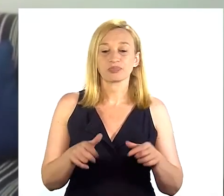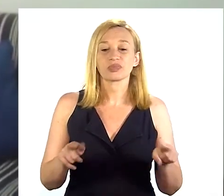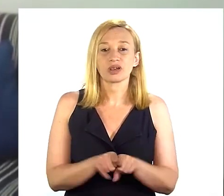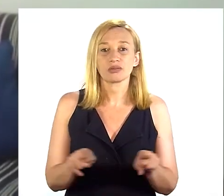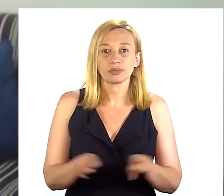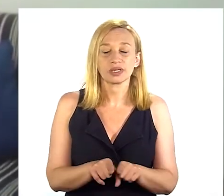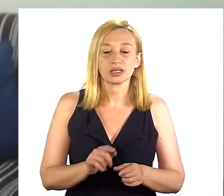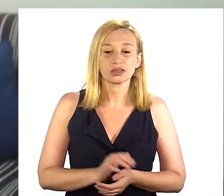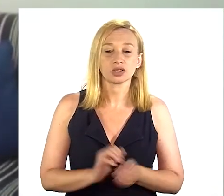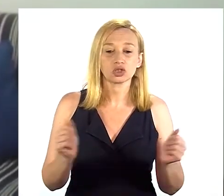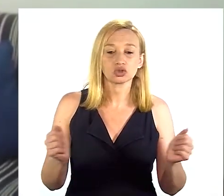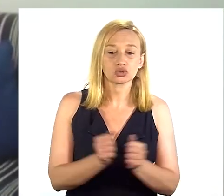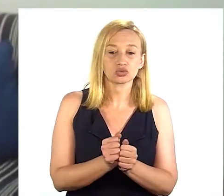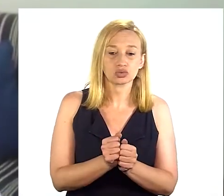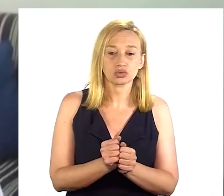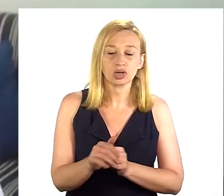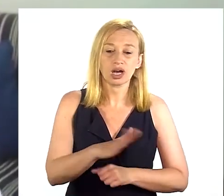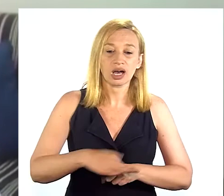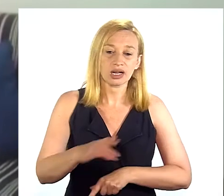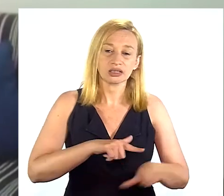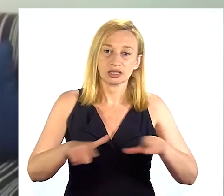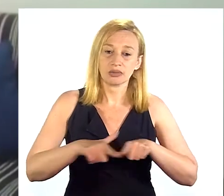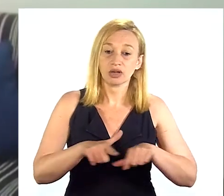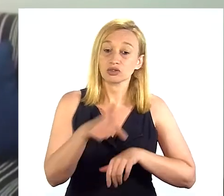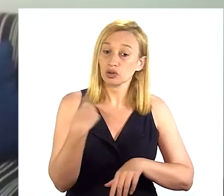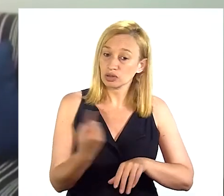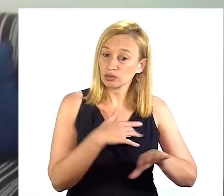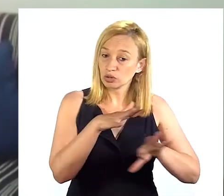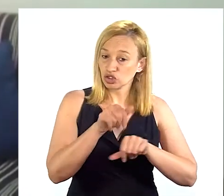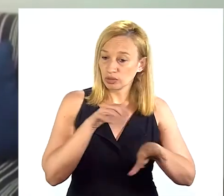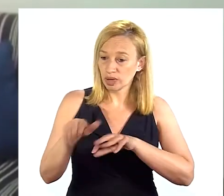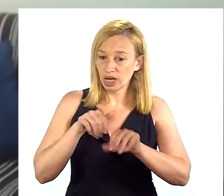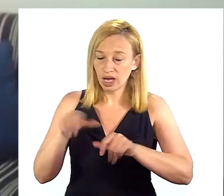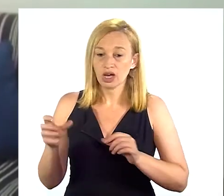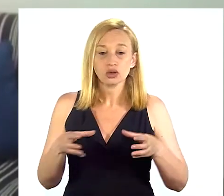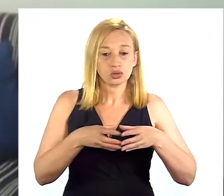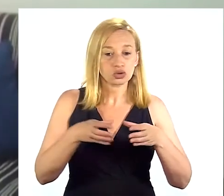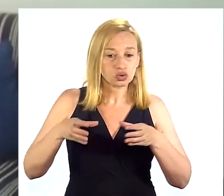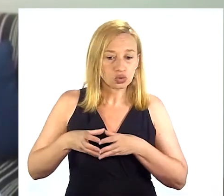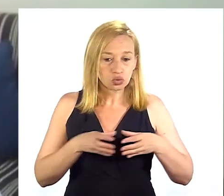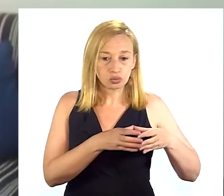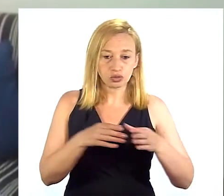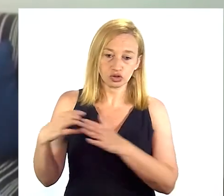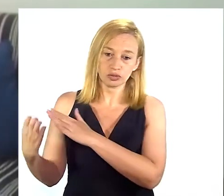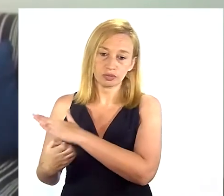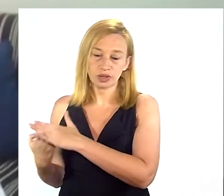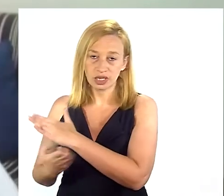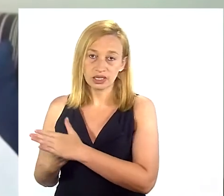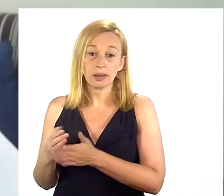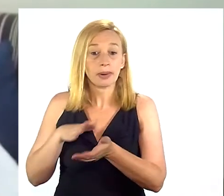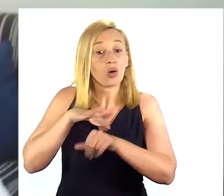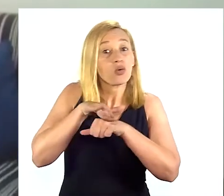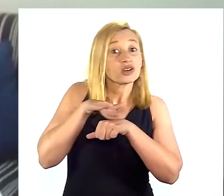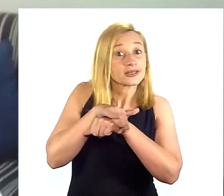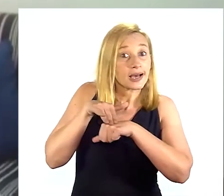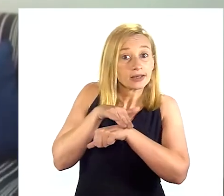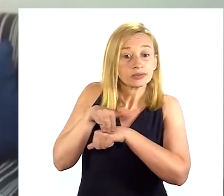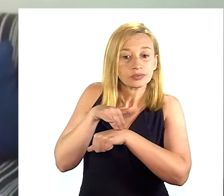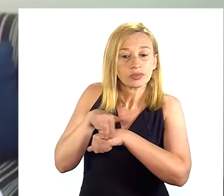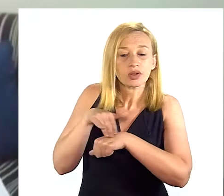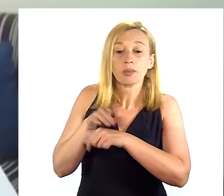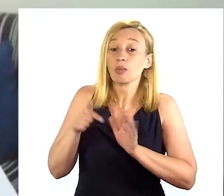aquela atuação também junto ao mercado. Nós vamos chamar os grupos